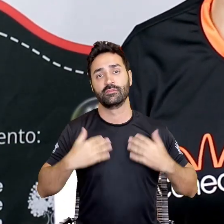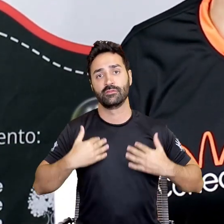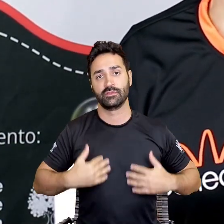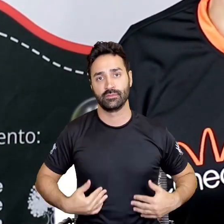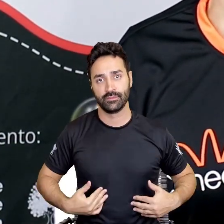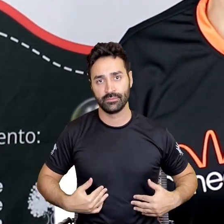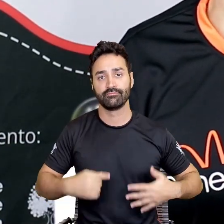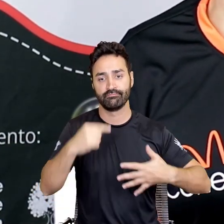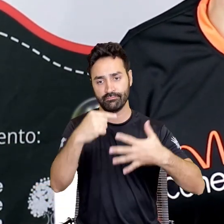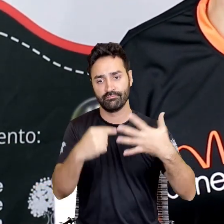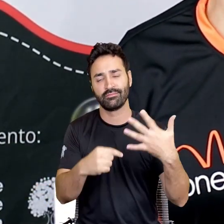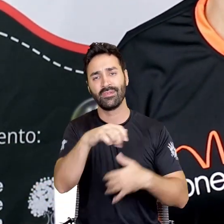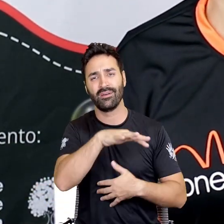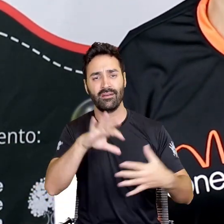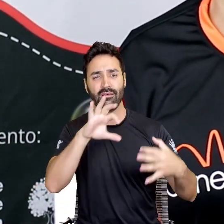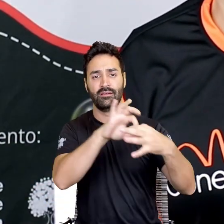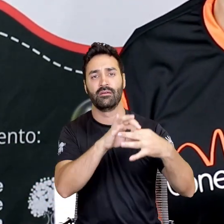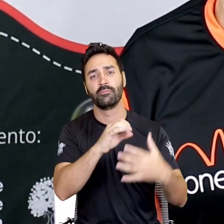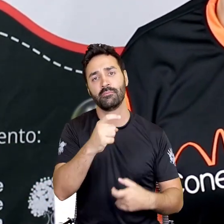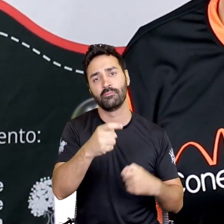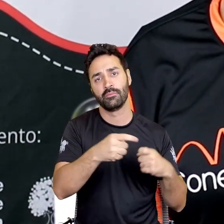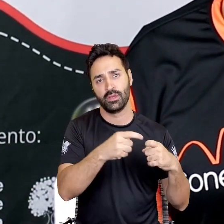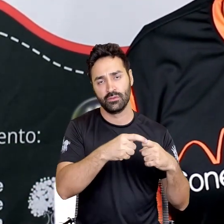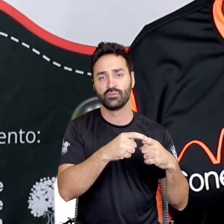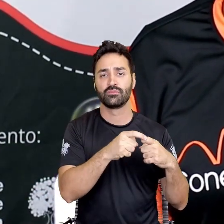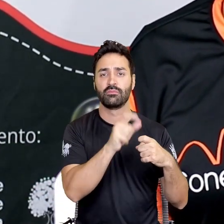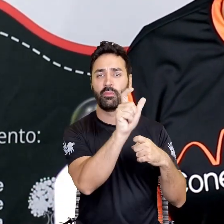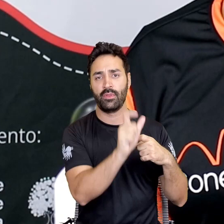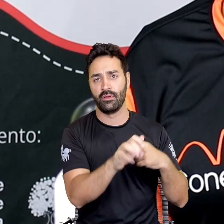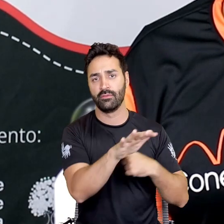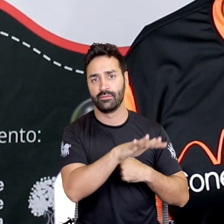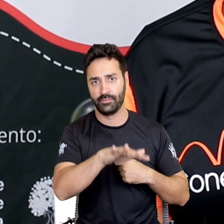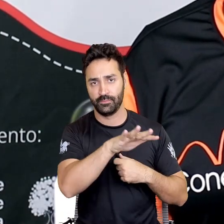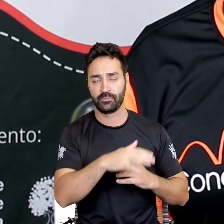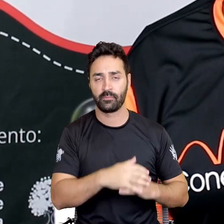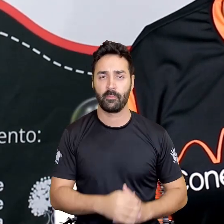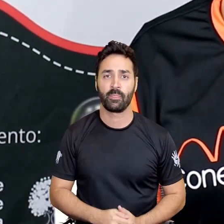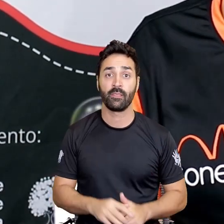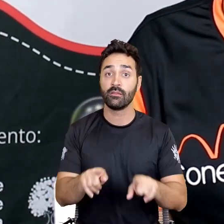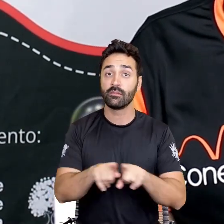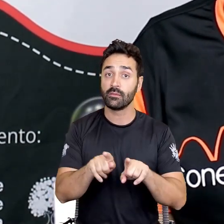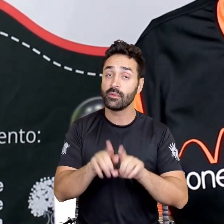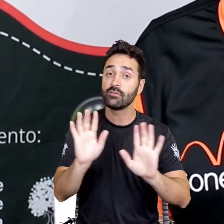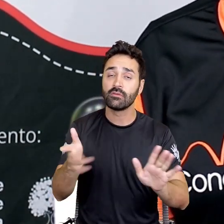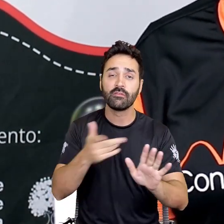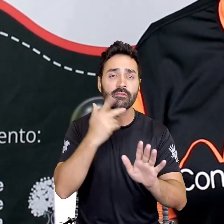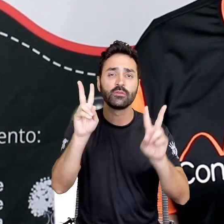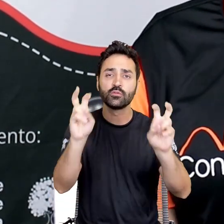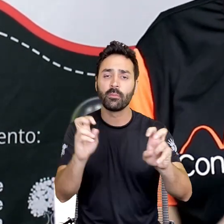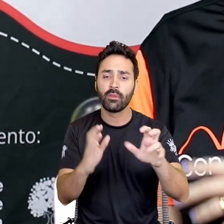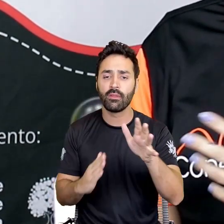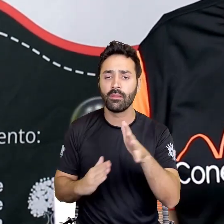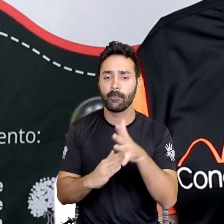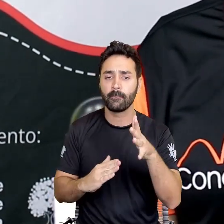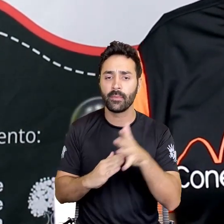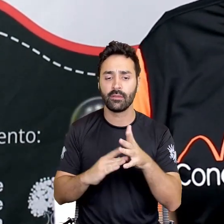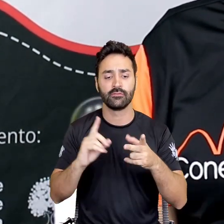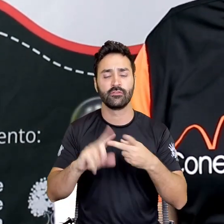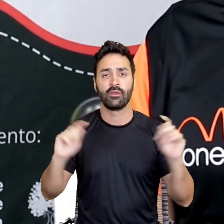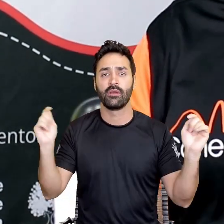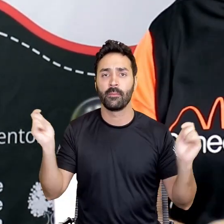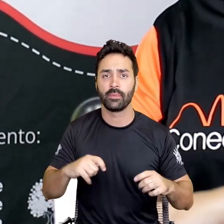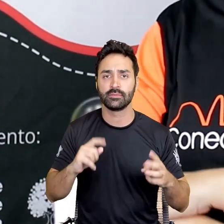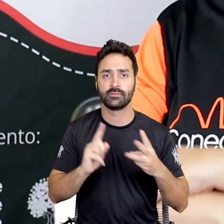certo? Eu ouço muitas pessoas falando também dessa questão do limite, de incapacidade, de